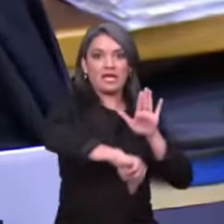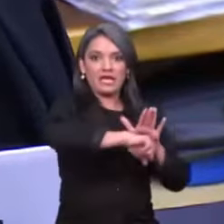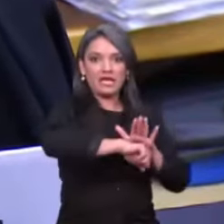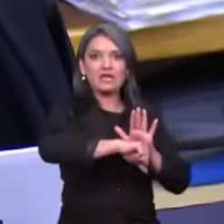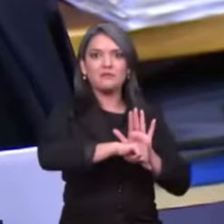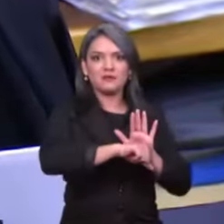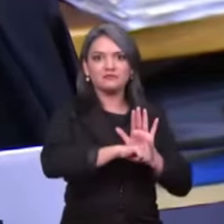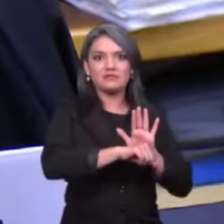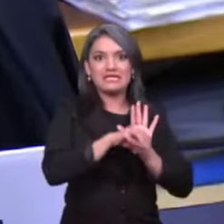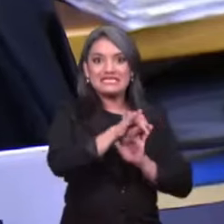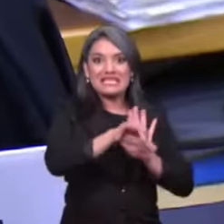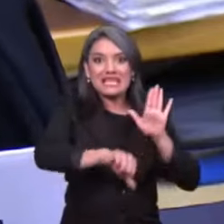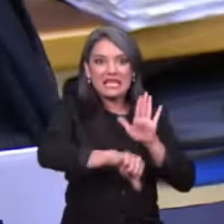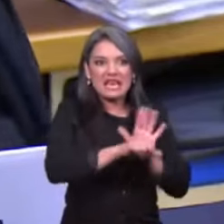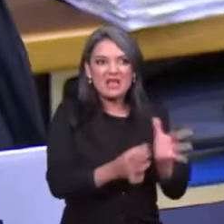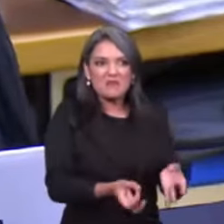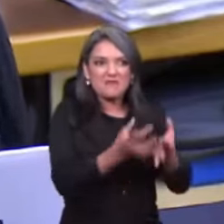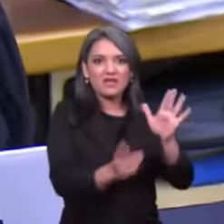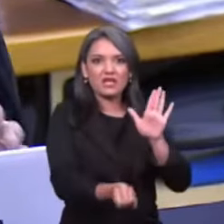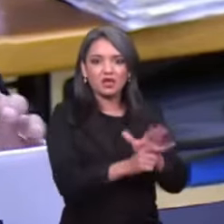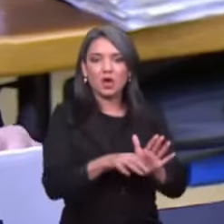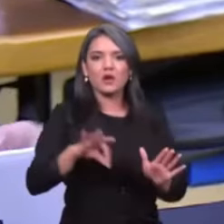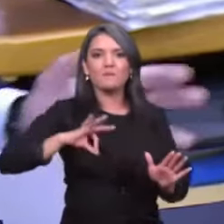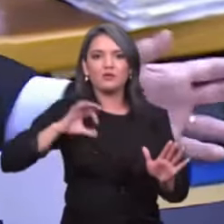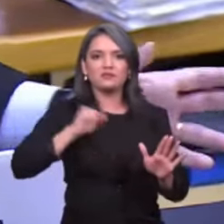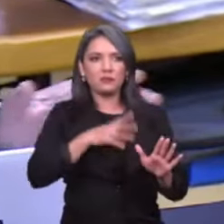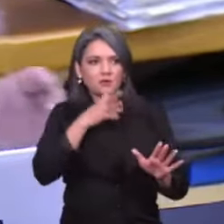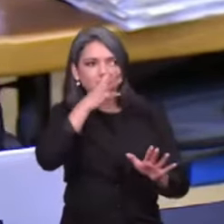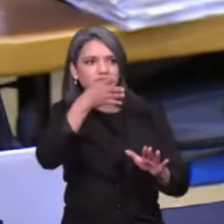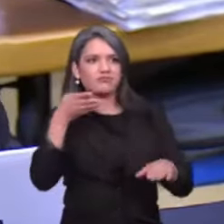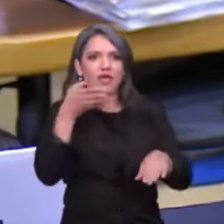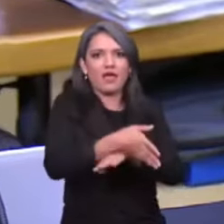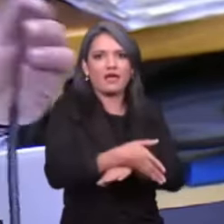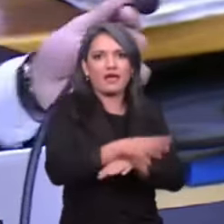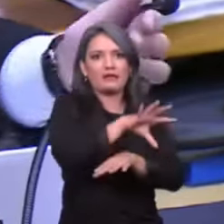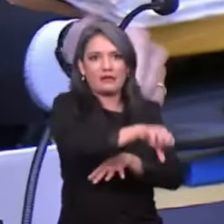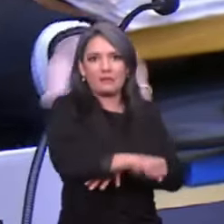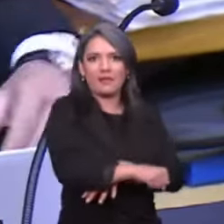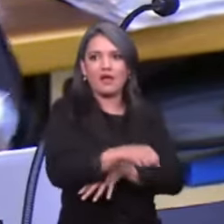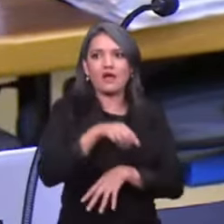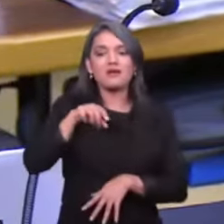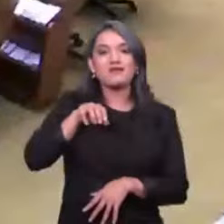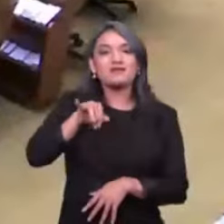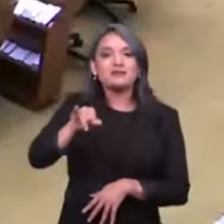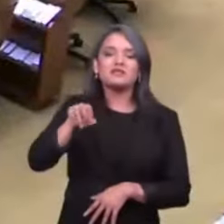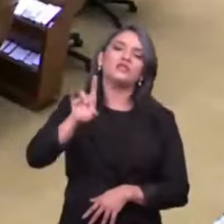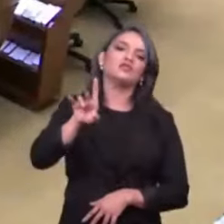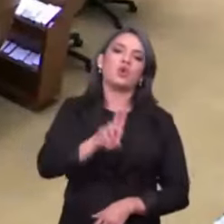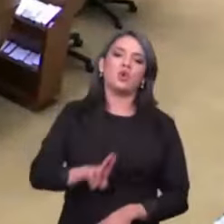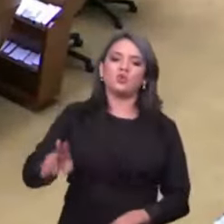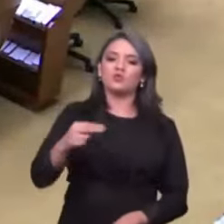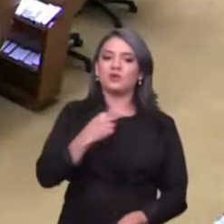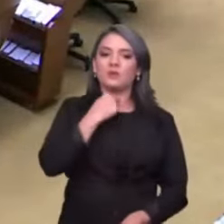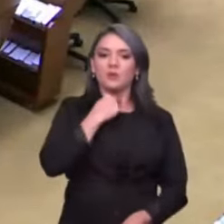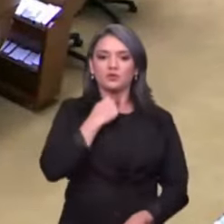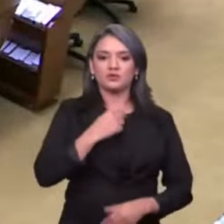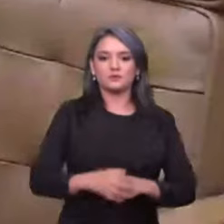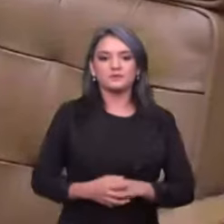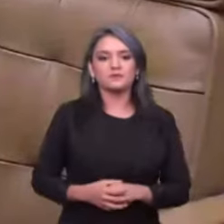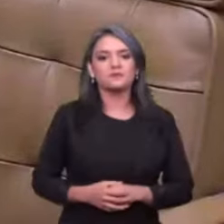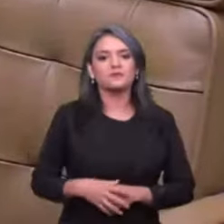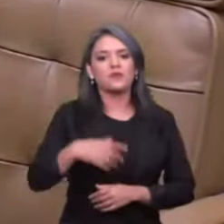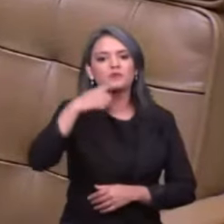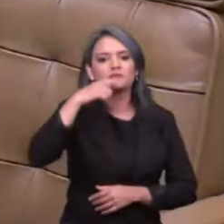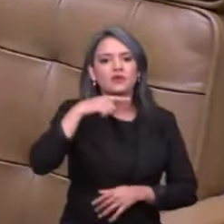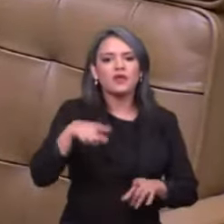crime, não será mais flagrante delito. Por isso haverá, que é descriminalização. E nem haverá uma liberação para o sujeito instituir, como em Amsterdã,